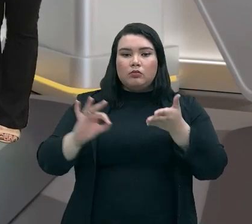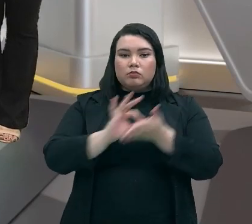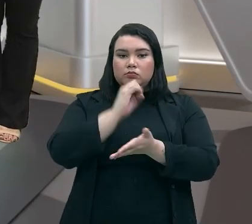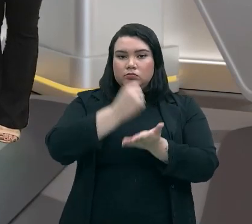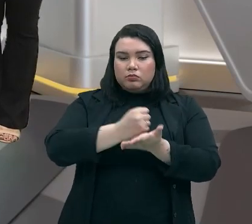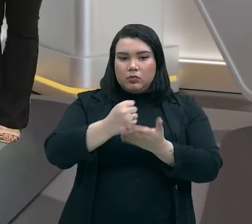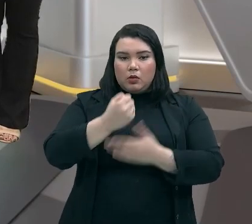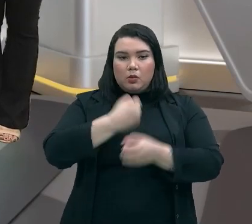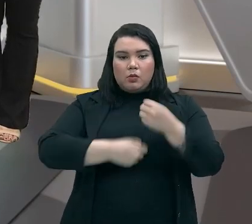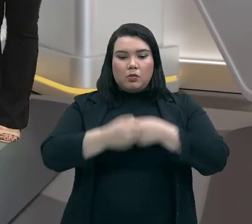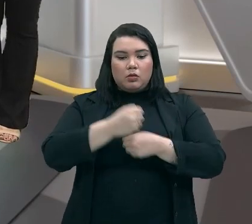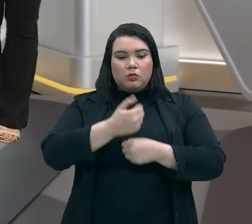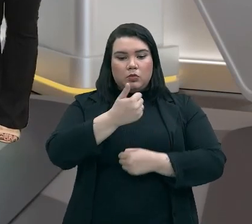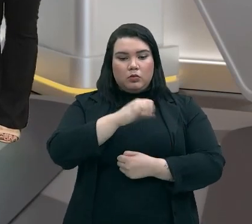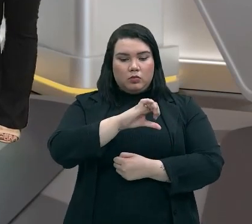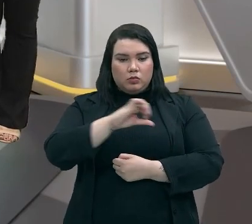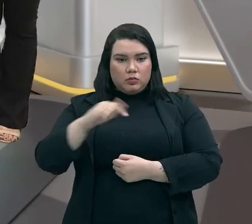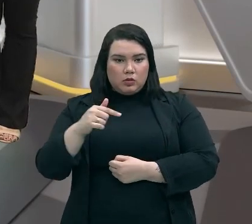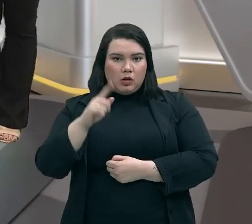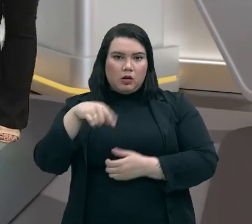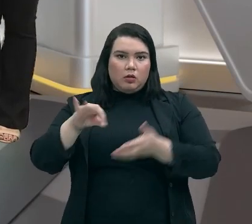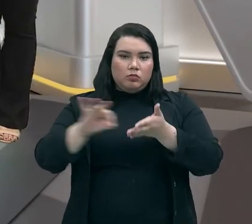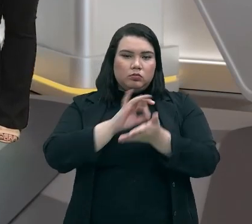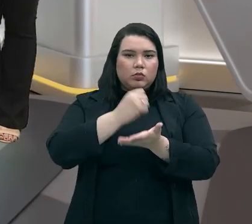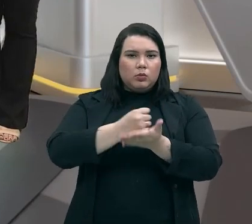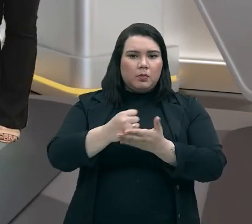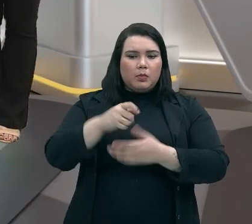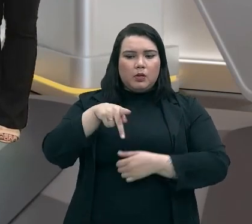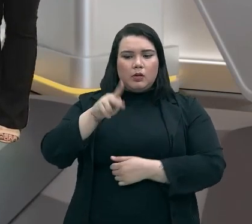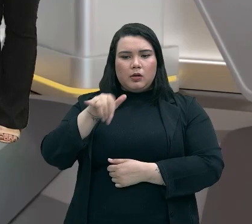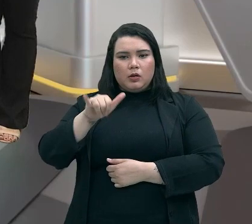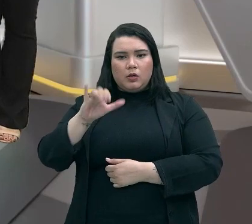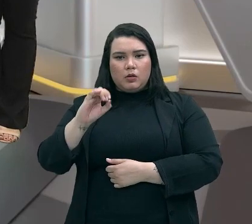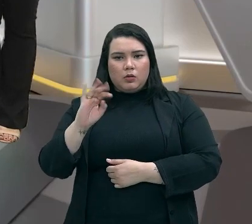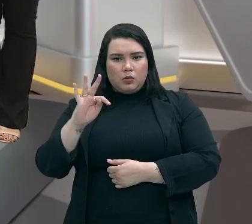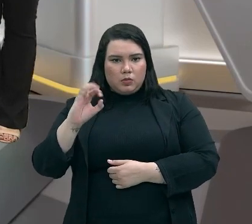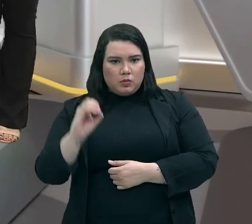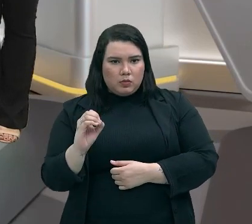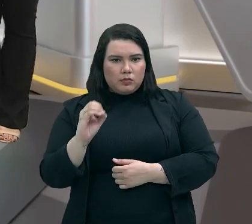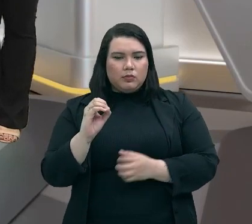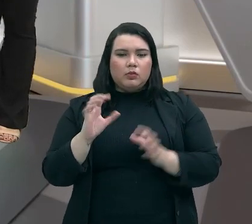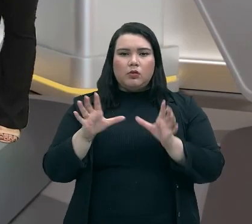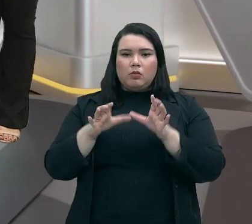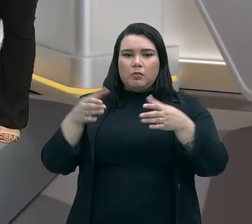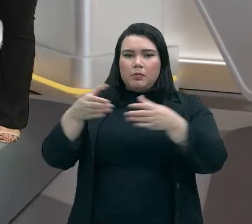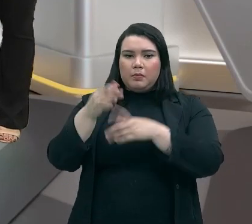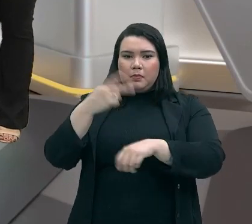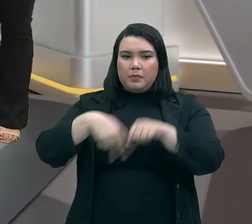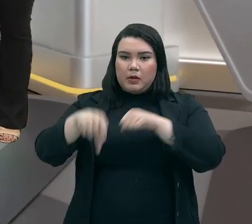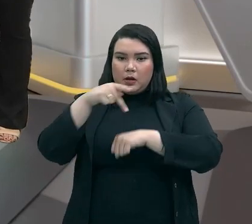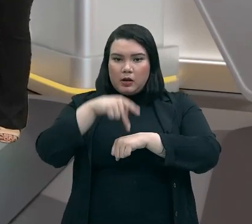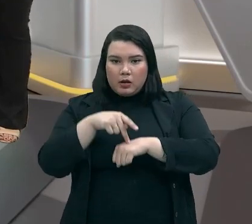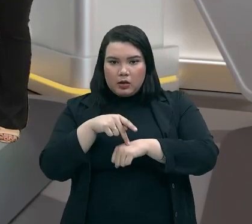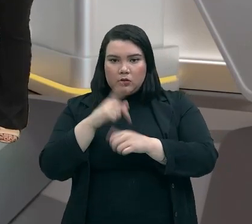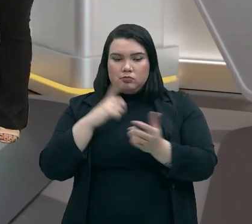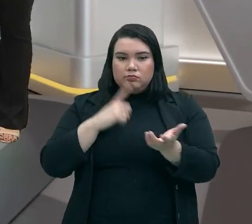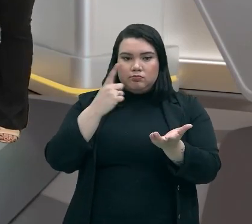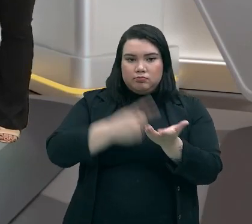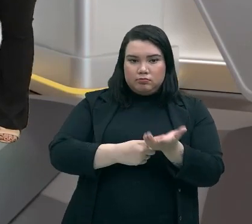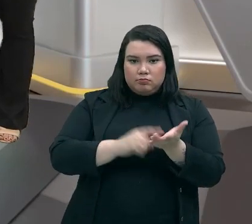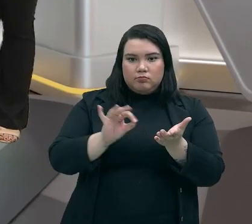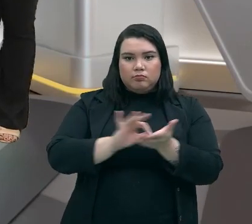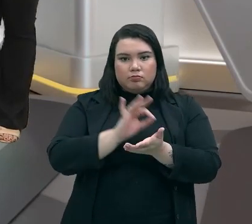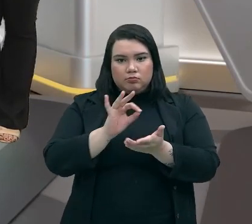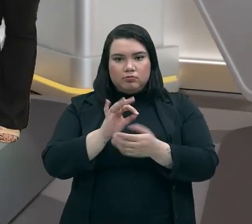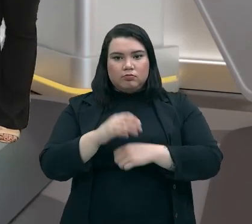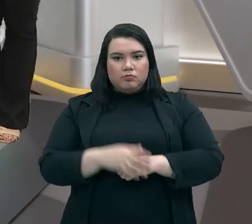em 1997. Vários países se comprometeram, né, de maneira coletiva. No caso do Protocolo